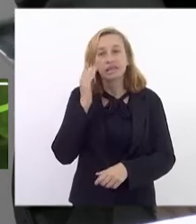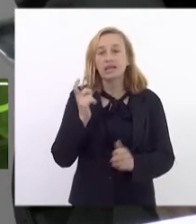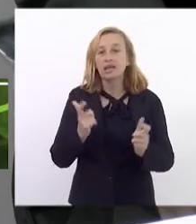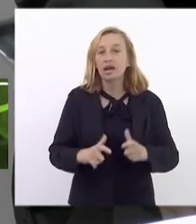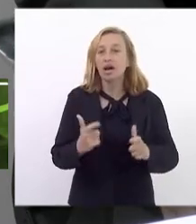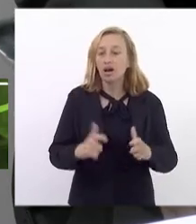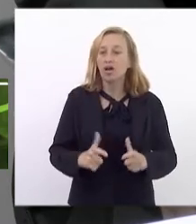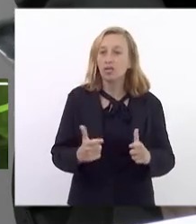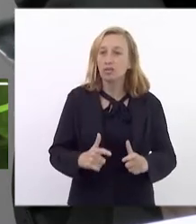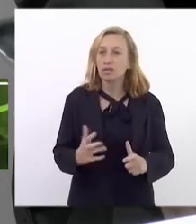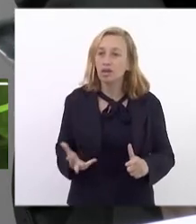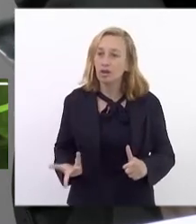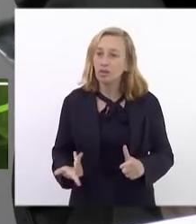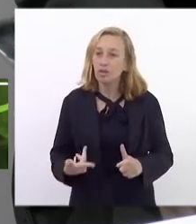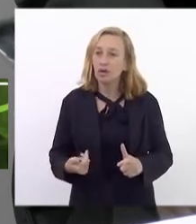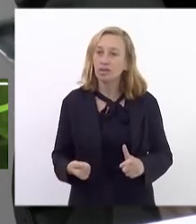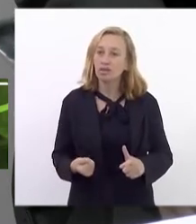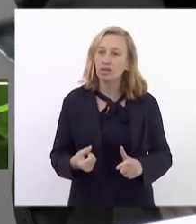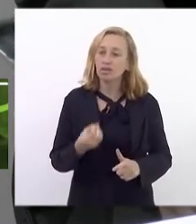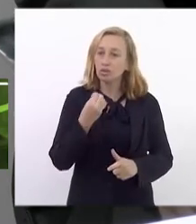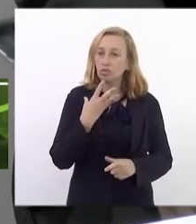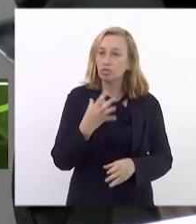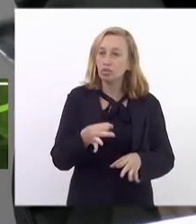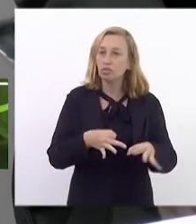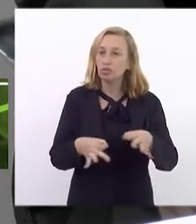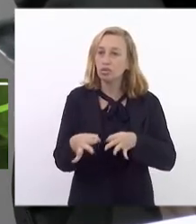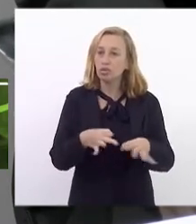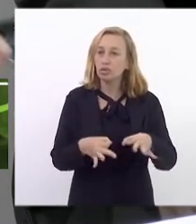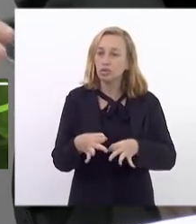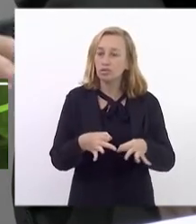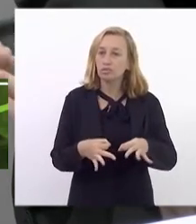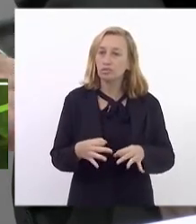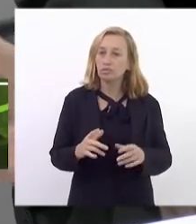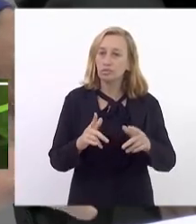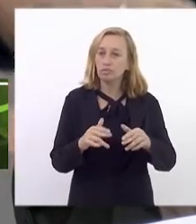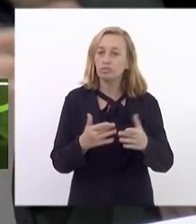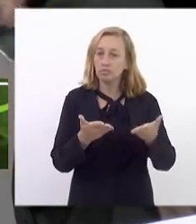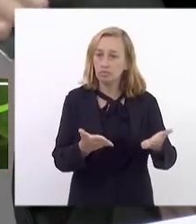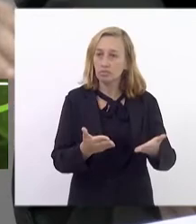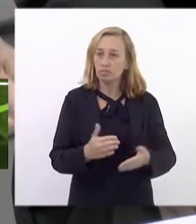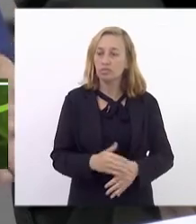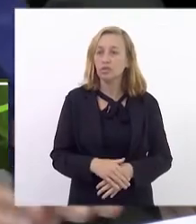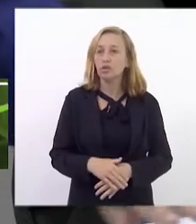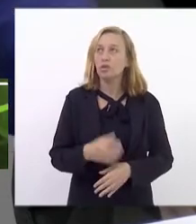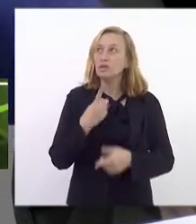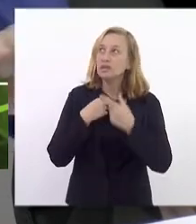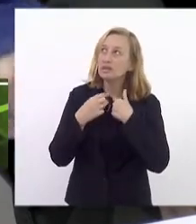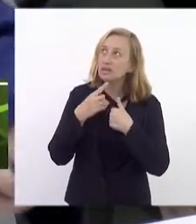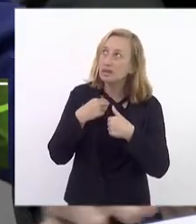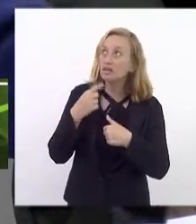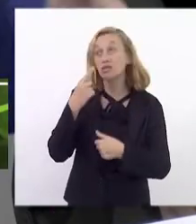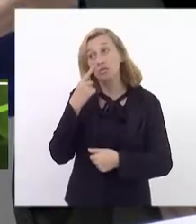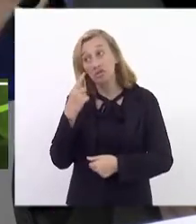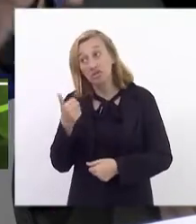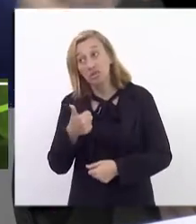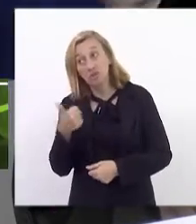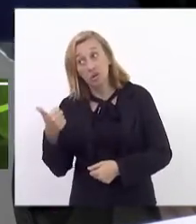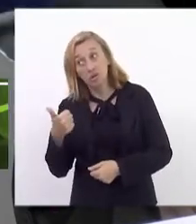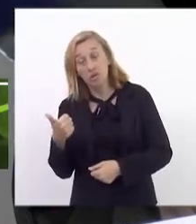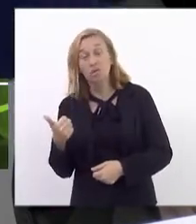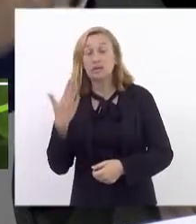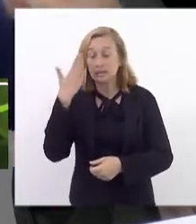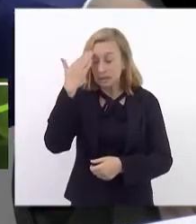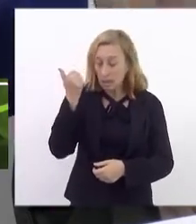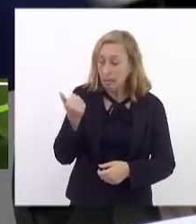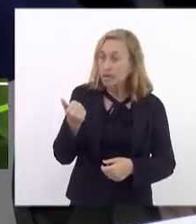digamos, a eficácia de um programa desta natureza. As intenções são as melhores possíveis, a gente